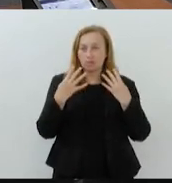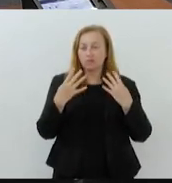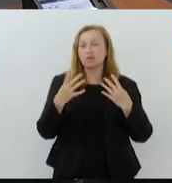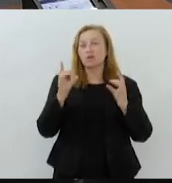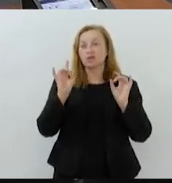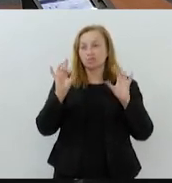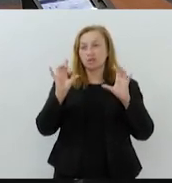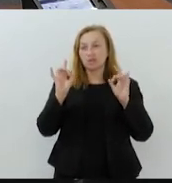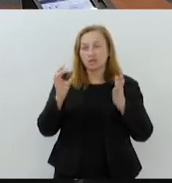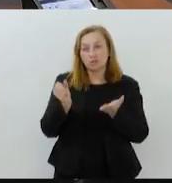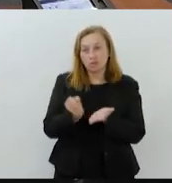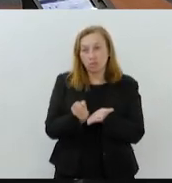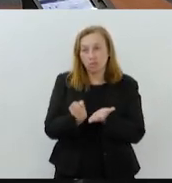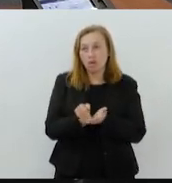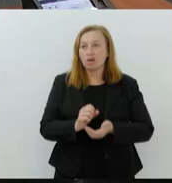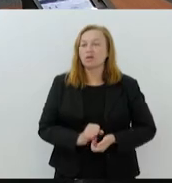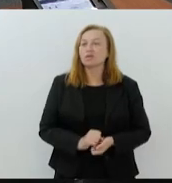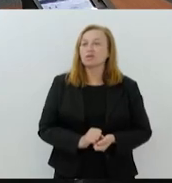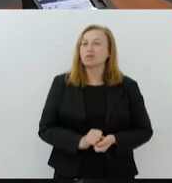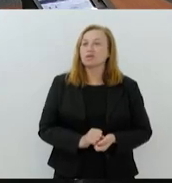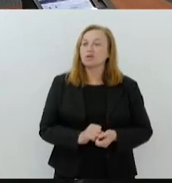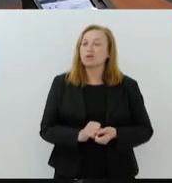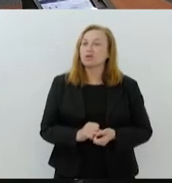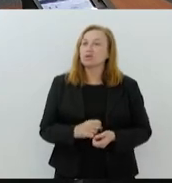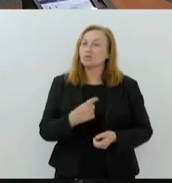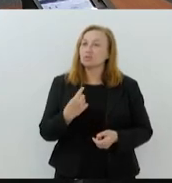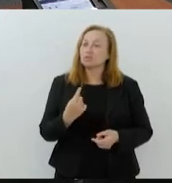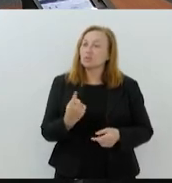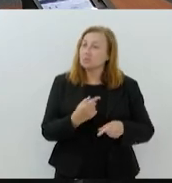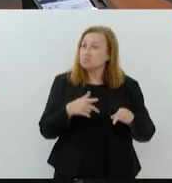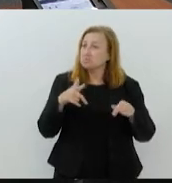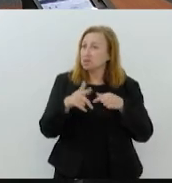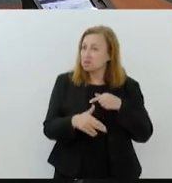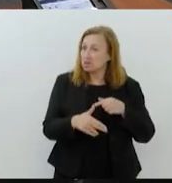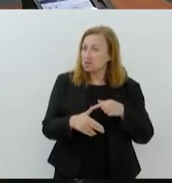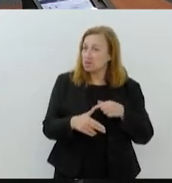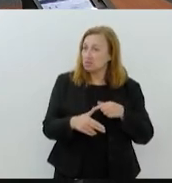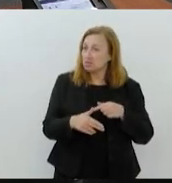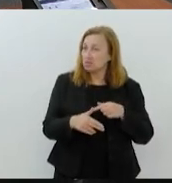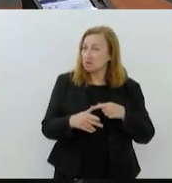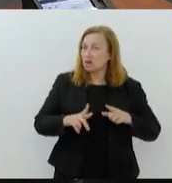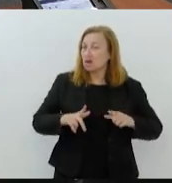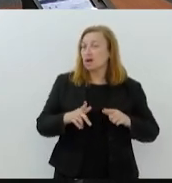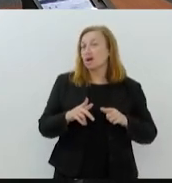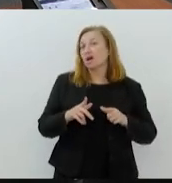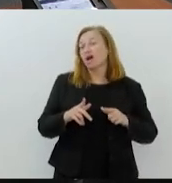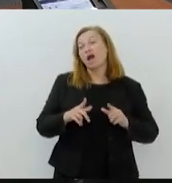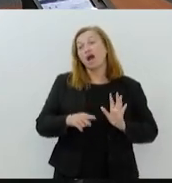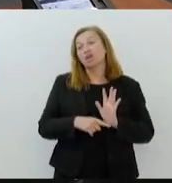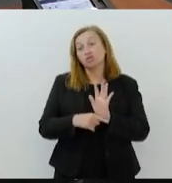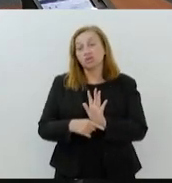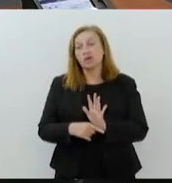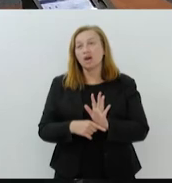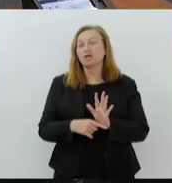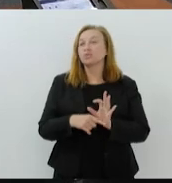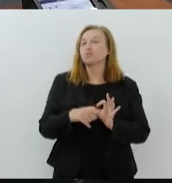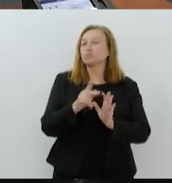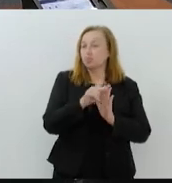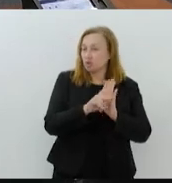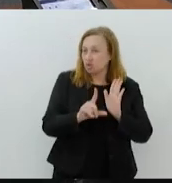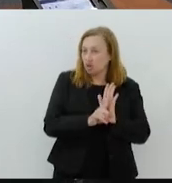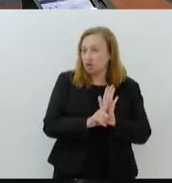autor, fomos impelidos a intervir no projeto. O projeto ele é bom, ele traz